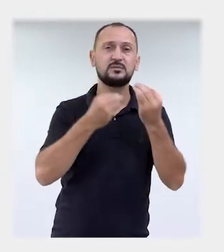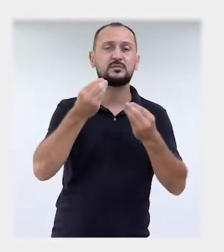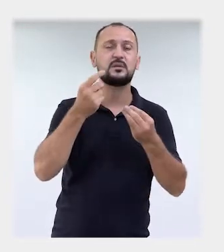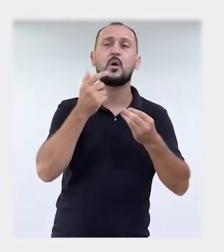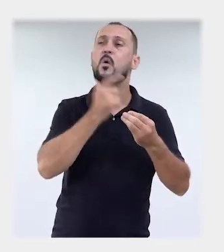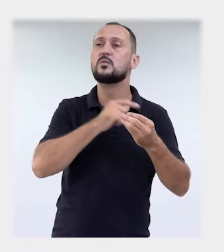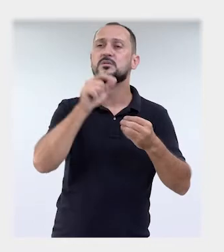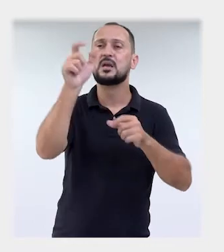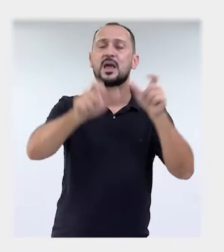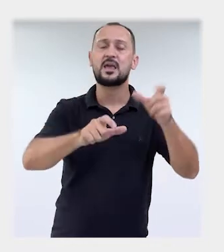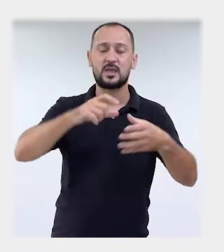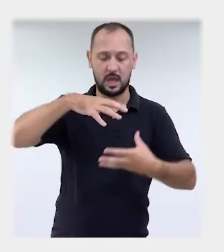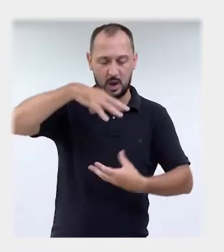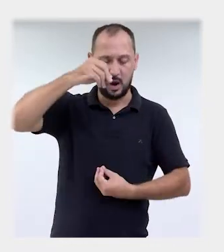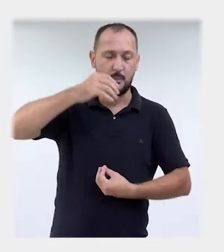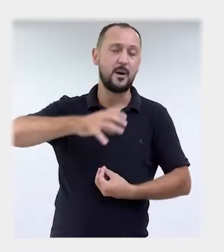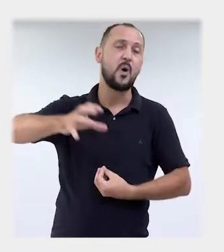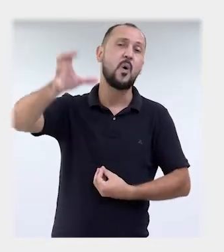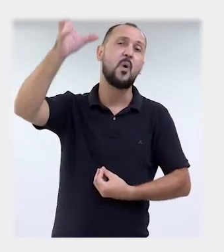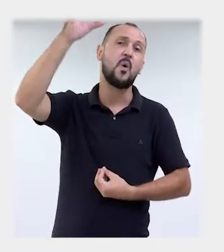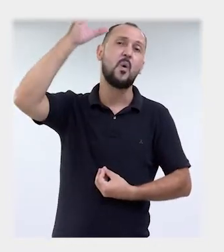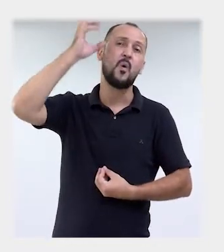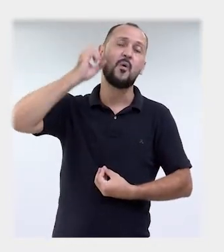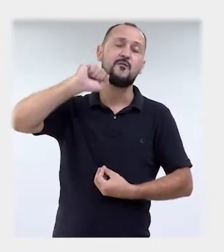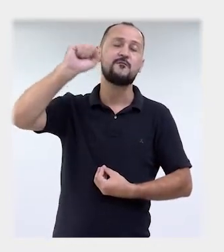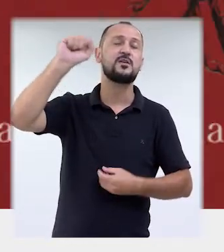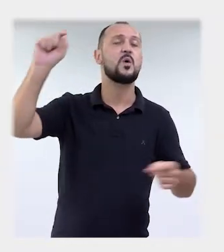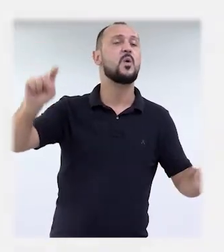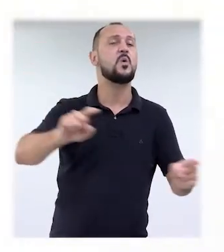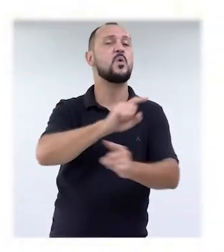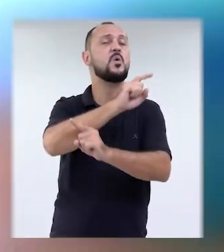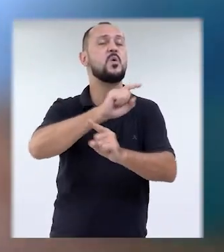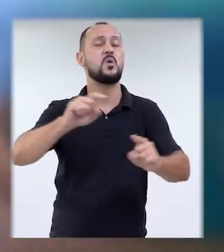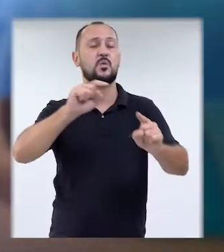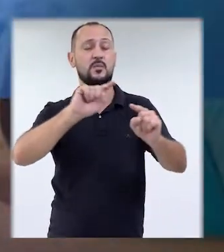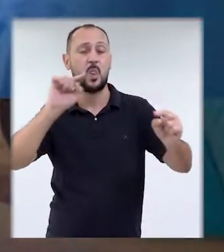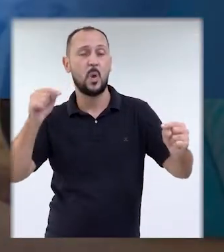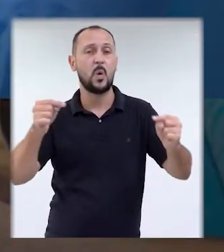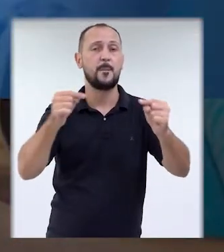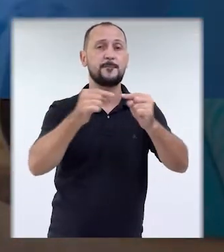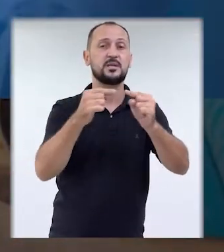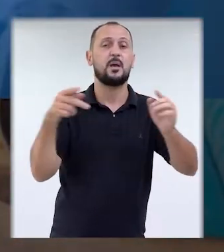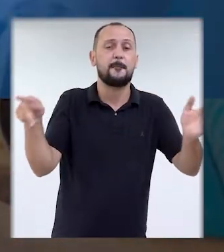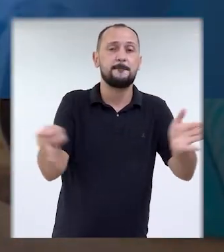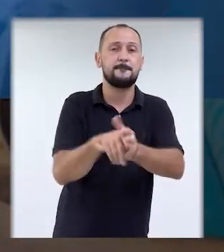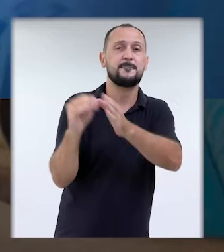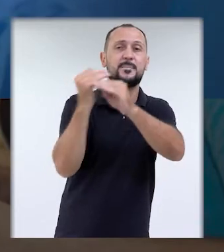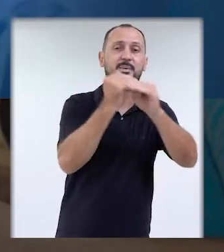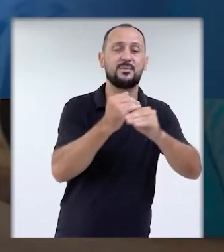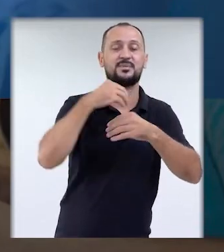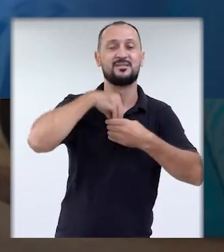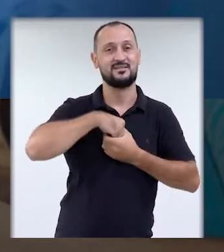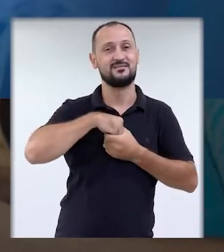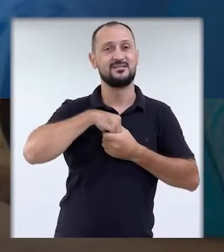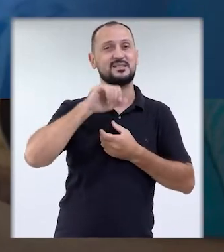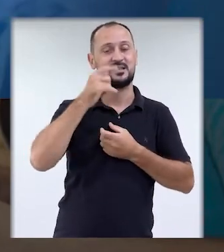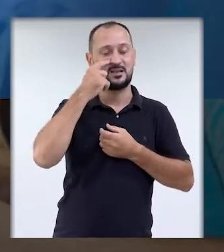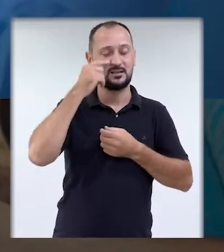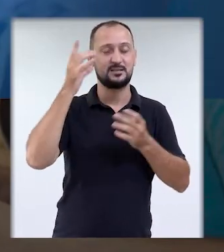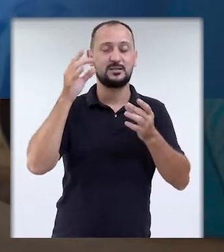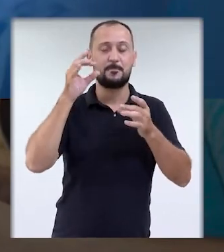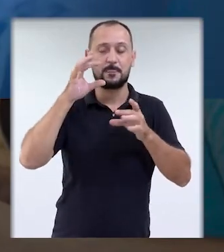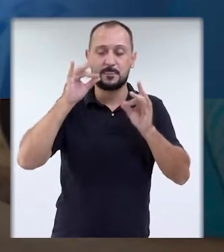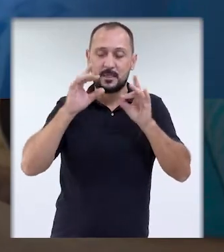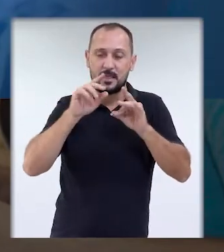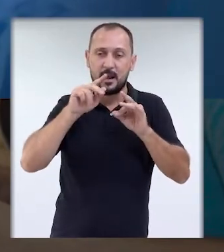ouvidos para ouvir o discurso da sua alma ou para registrar a melodia dos seus próprios ritmos interiores. Sem ela, a visão íntima